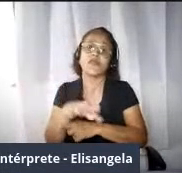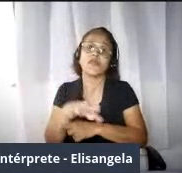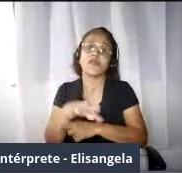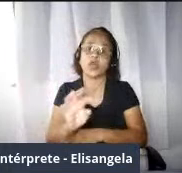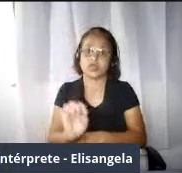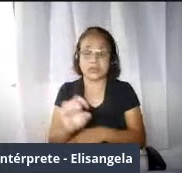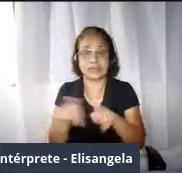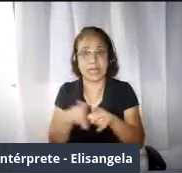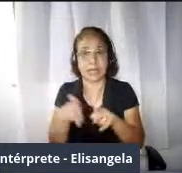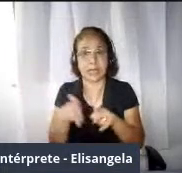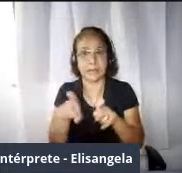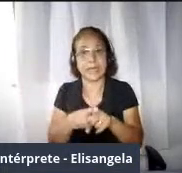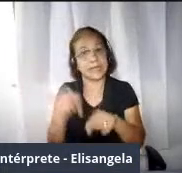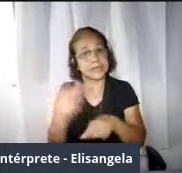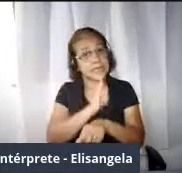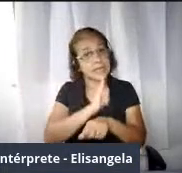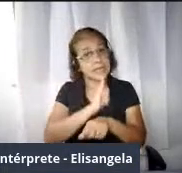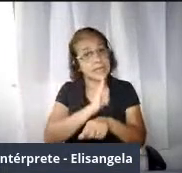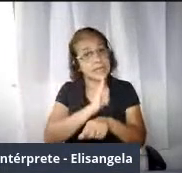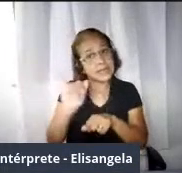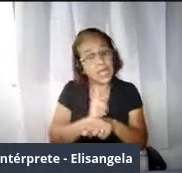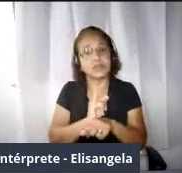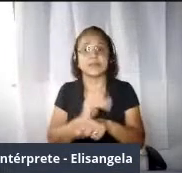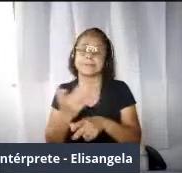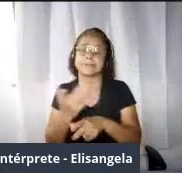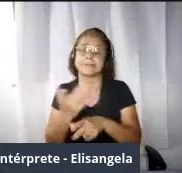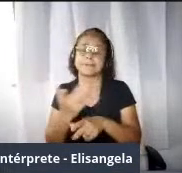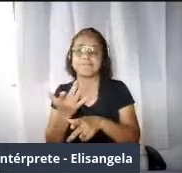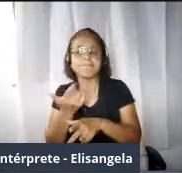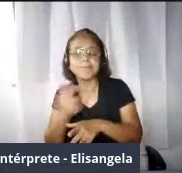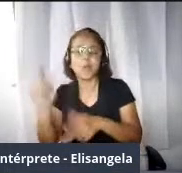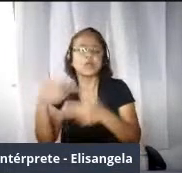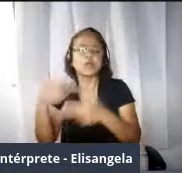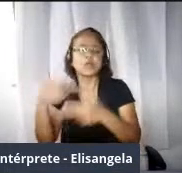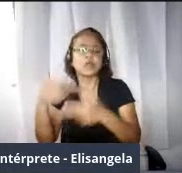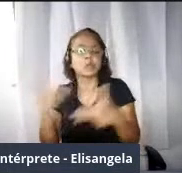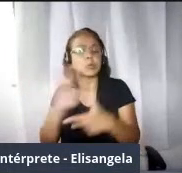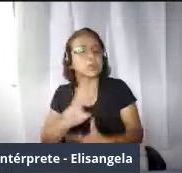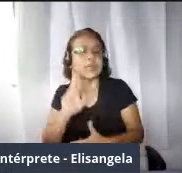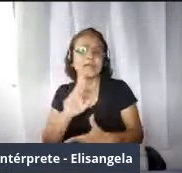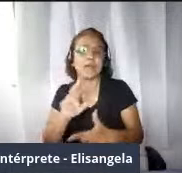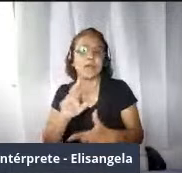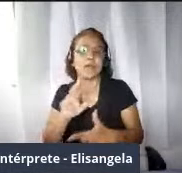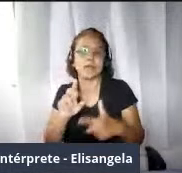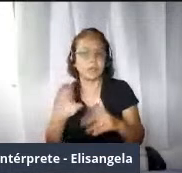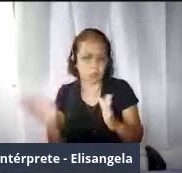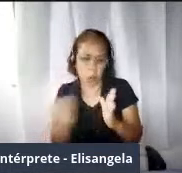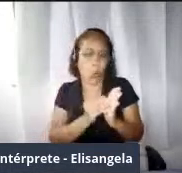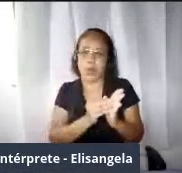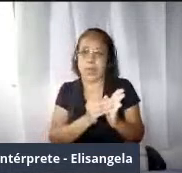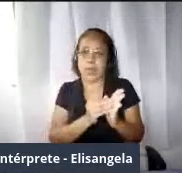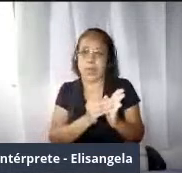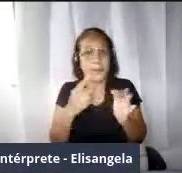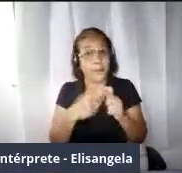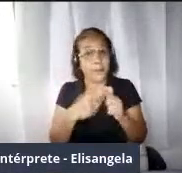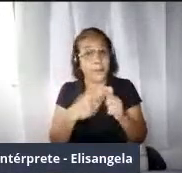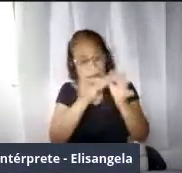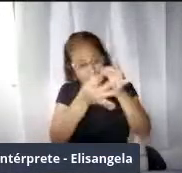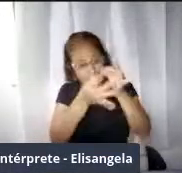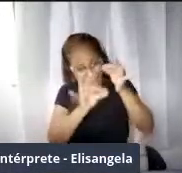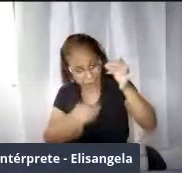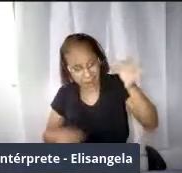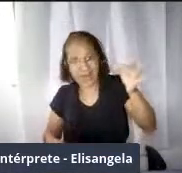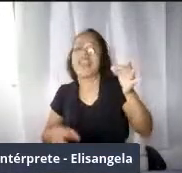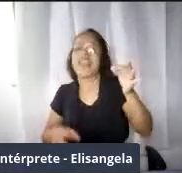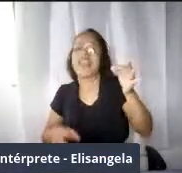Sertor nesse momento, e tem várias fragilidades que eu não botei aqui para não ficar, né, para a eternidade. Quem quiser ver as fragilidades, depois